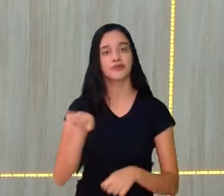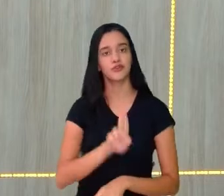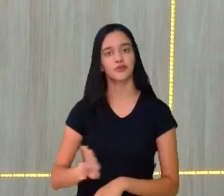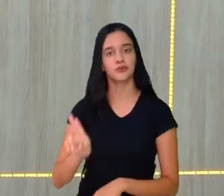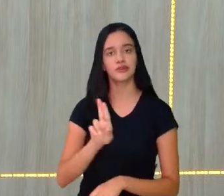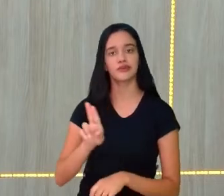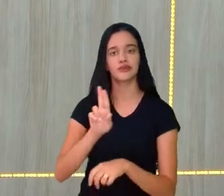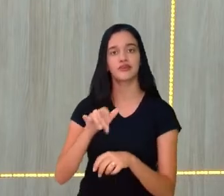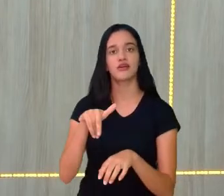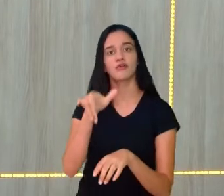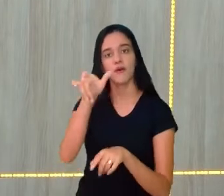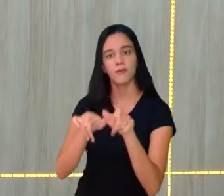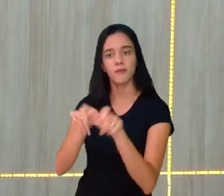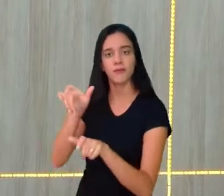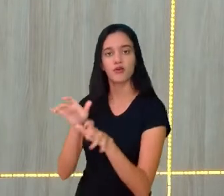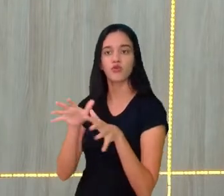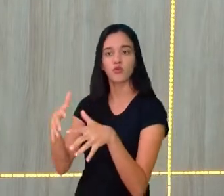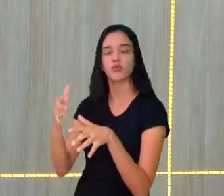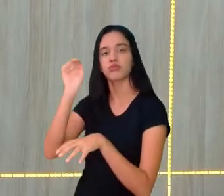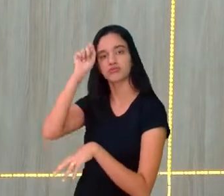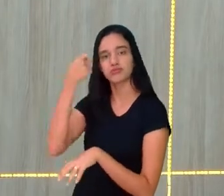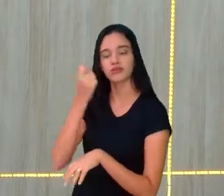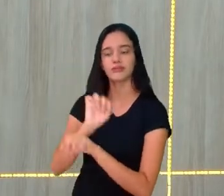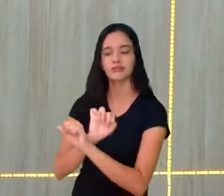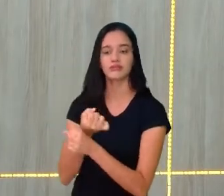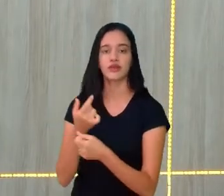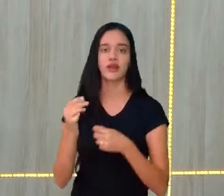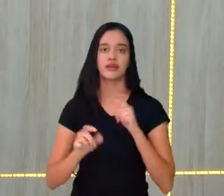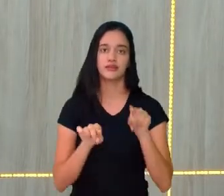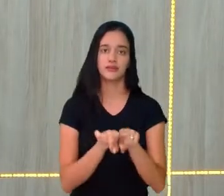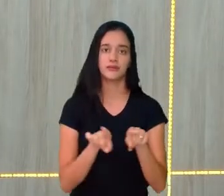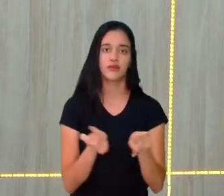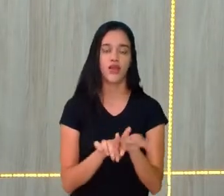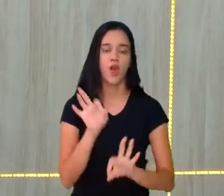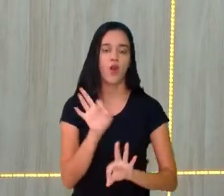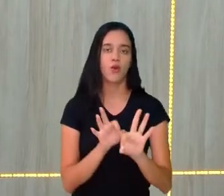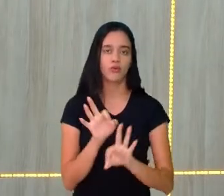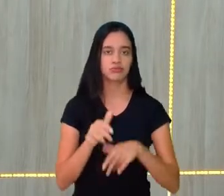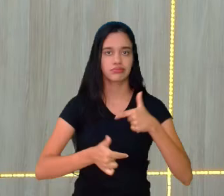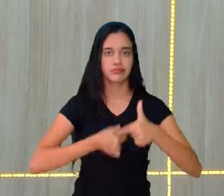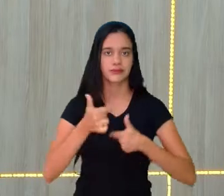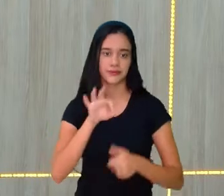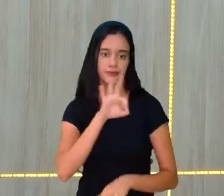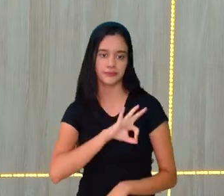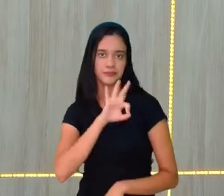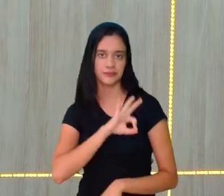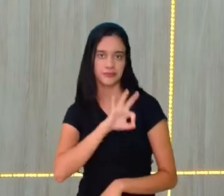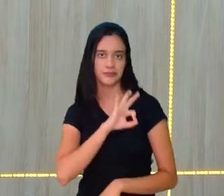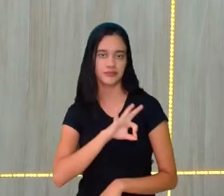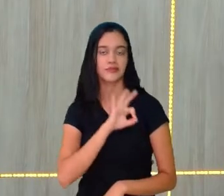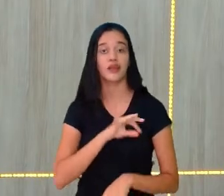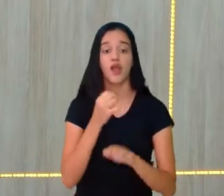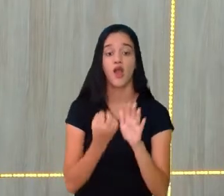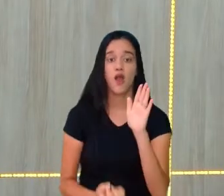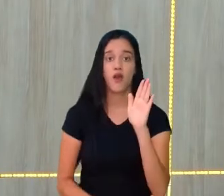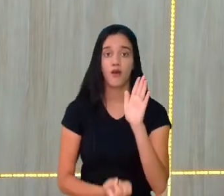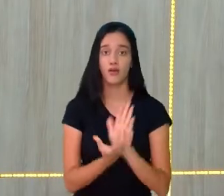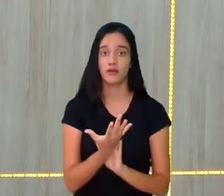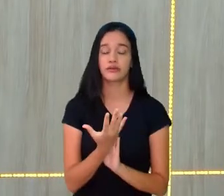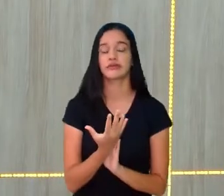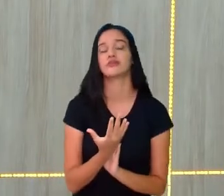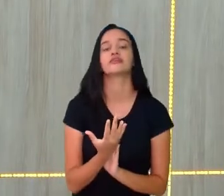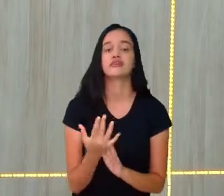o escravo africano, e como se deu a organização do trabalho assalariado, a questão da origem, né,